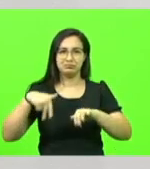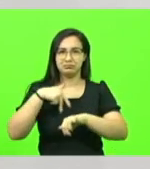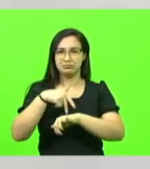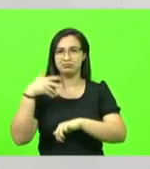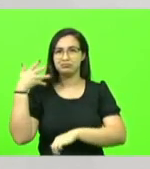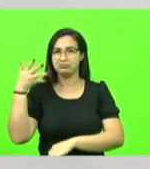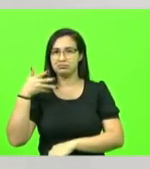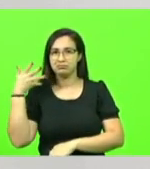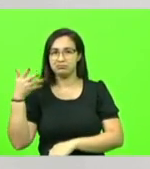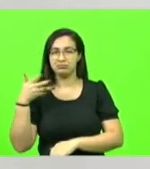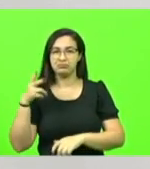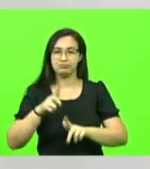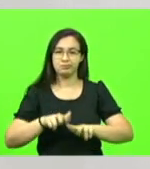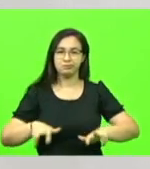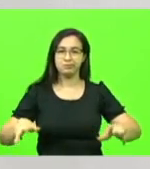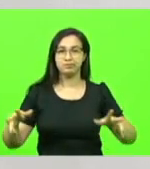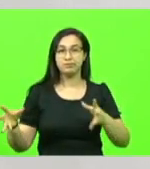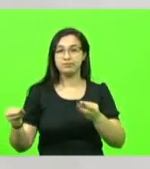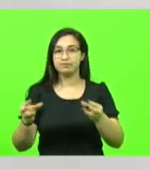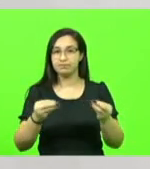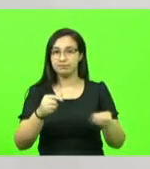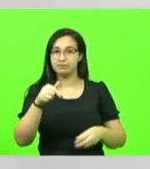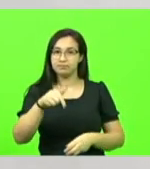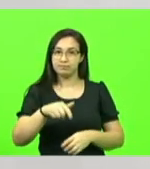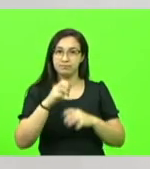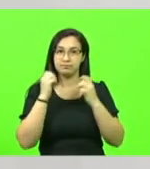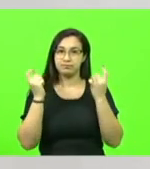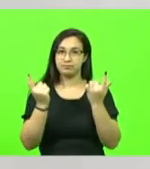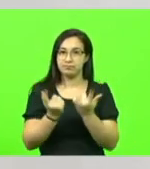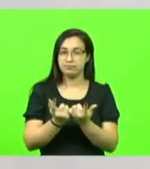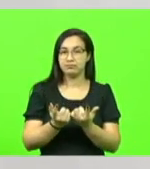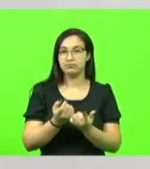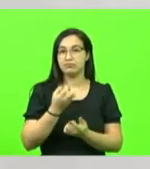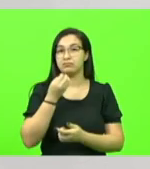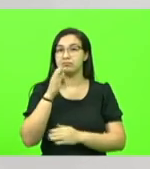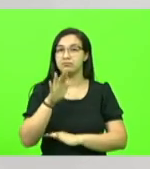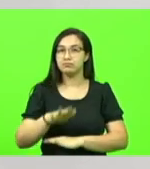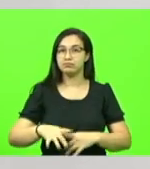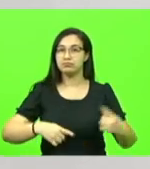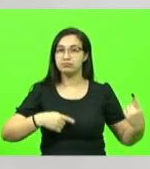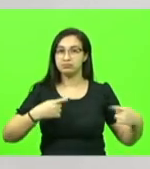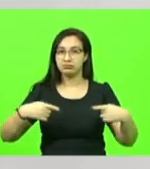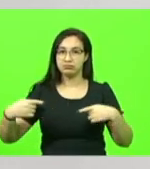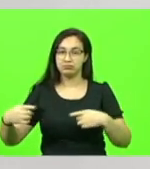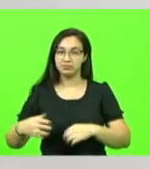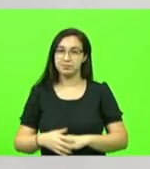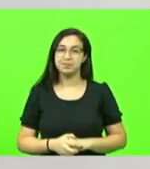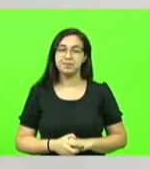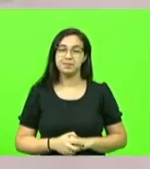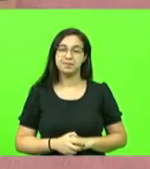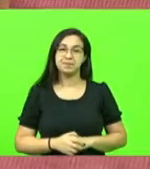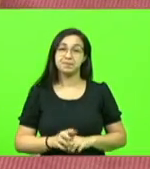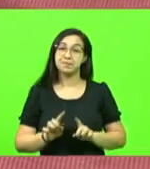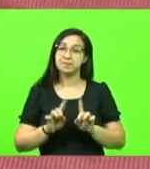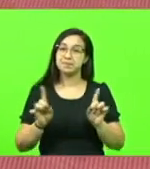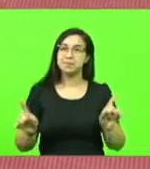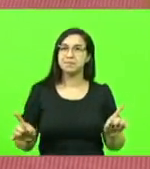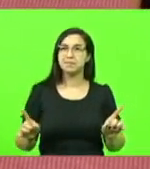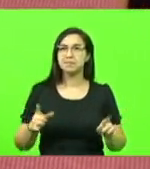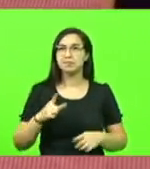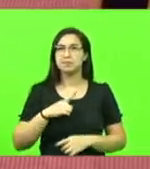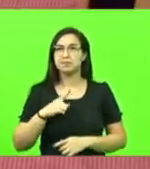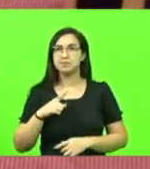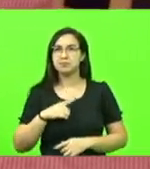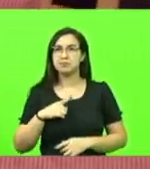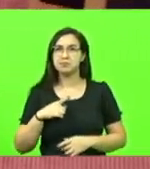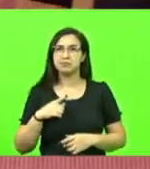de hoje. Que seja uma boa tarde de debate para nós. Mas, presidente, existem basicamente